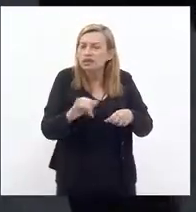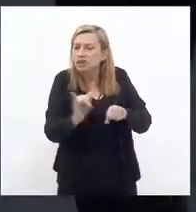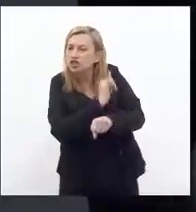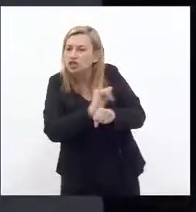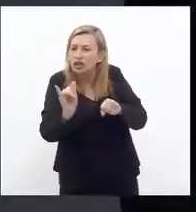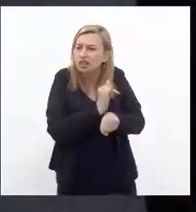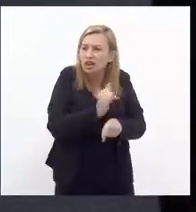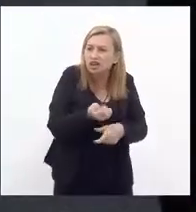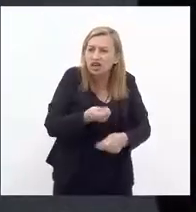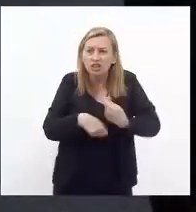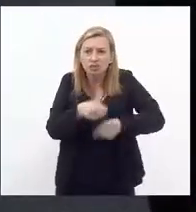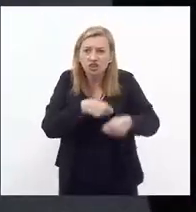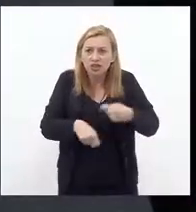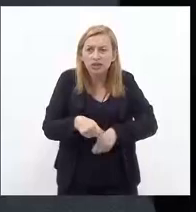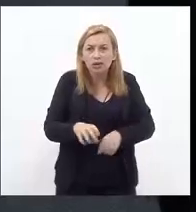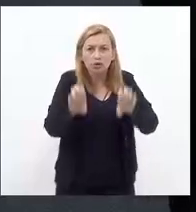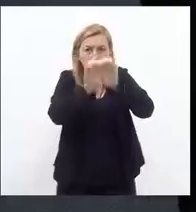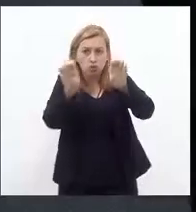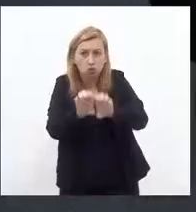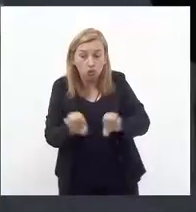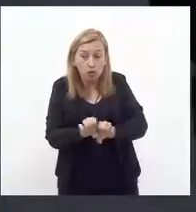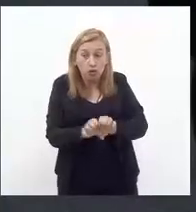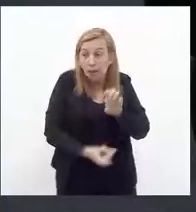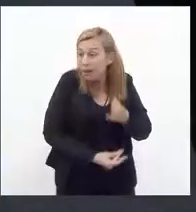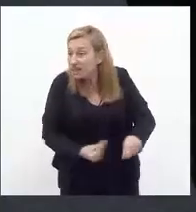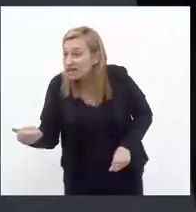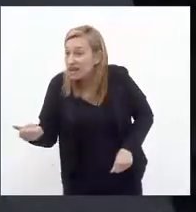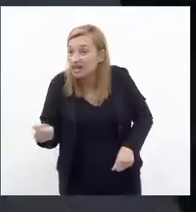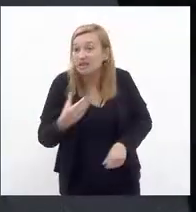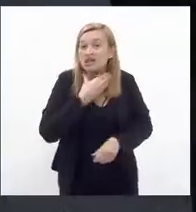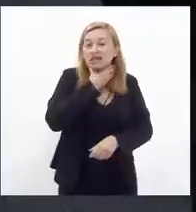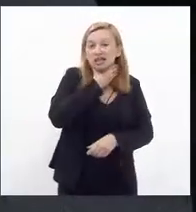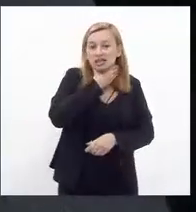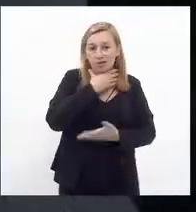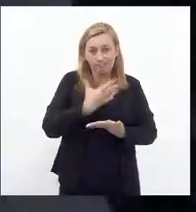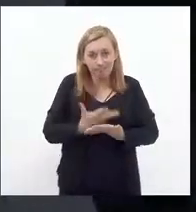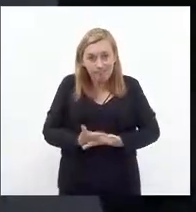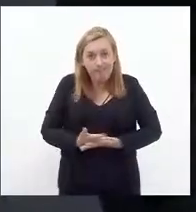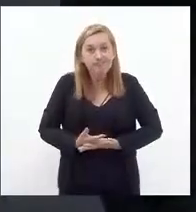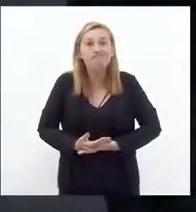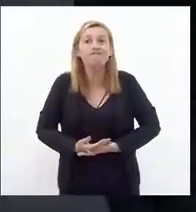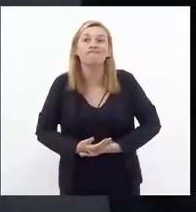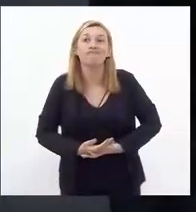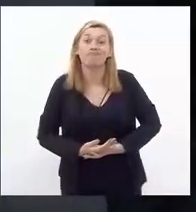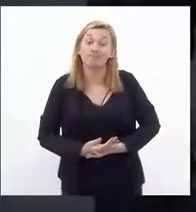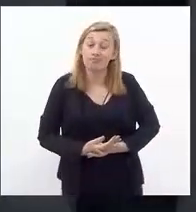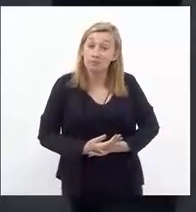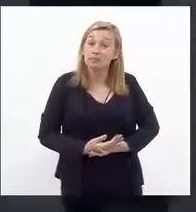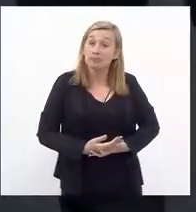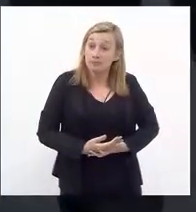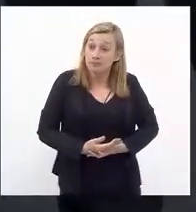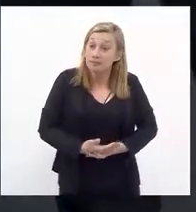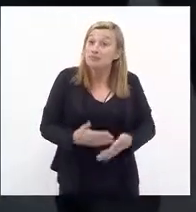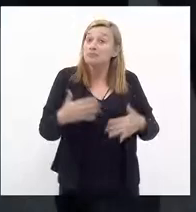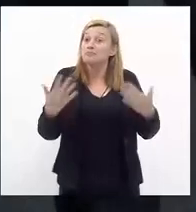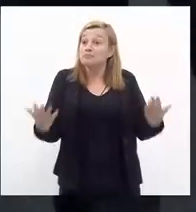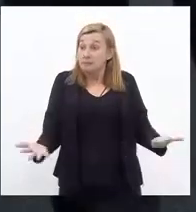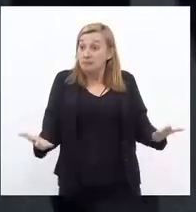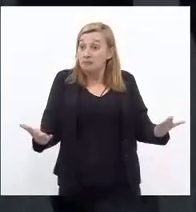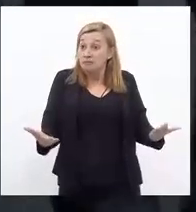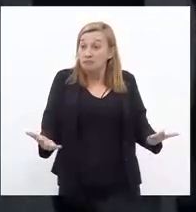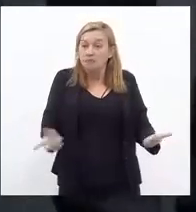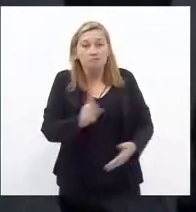estruturantes para sair desse buraco que ele foi colocado no entanto